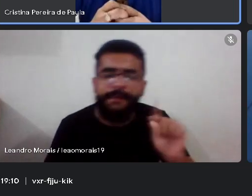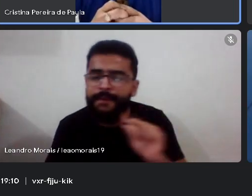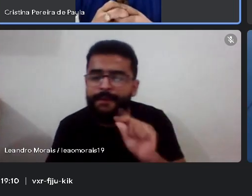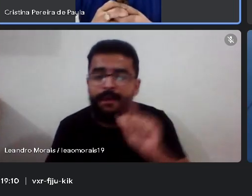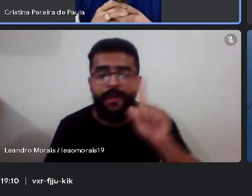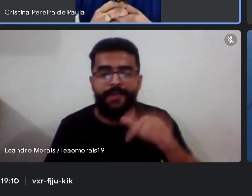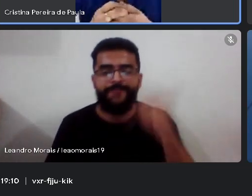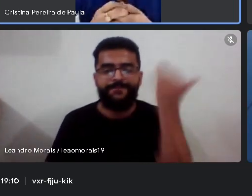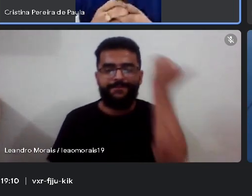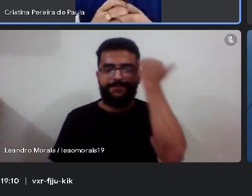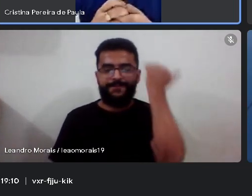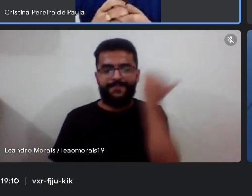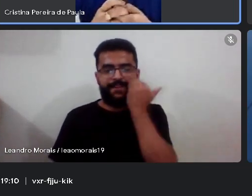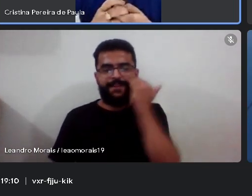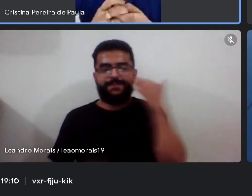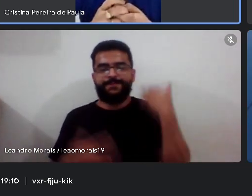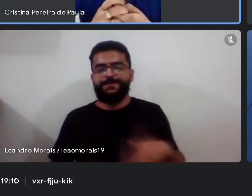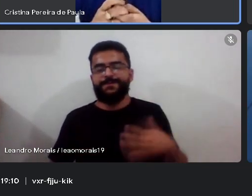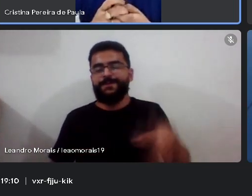A palestra